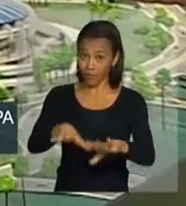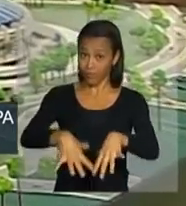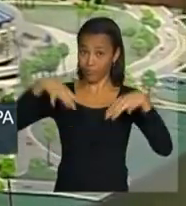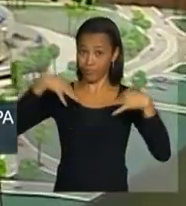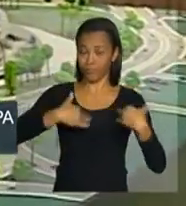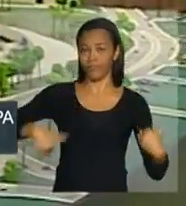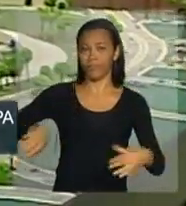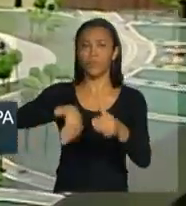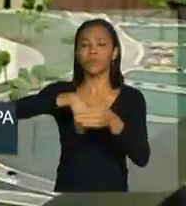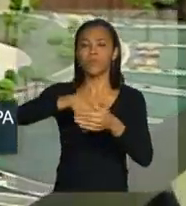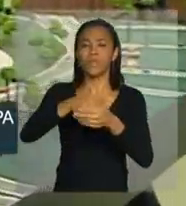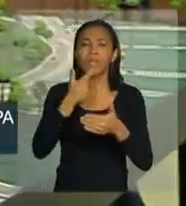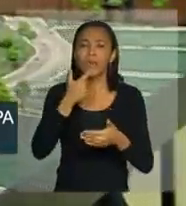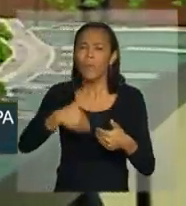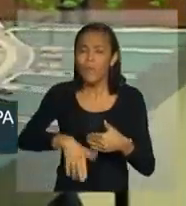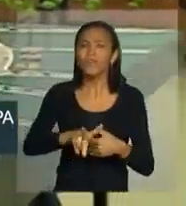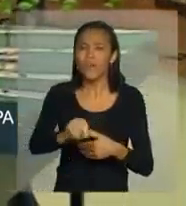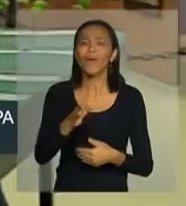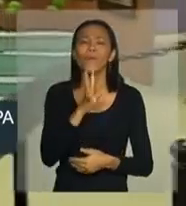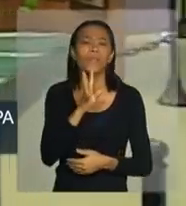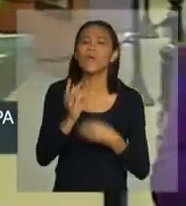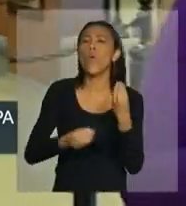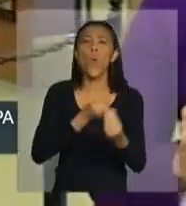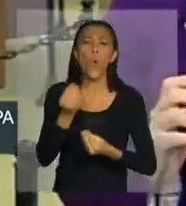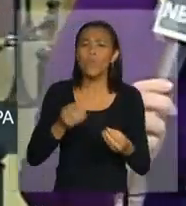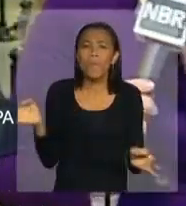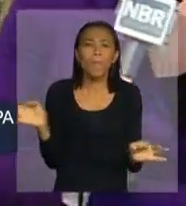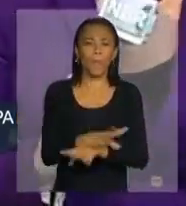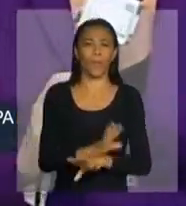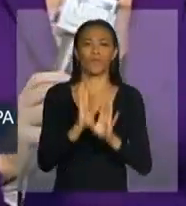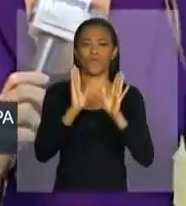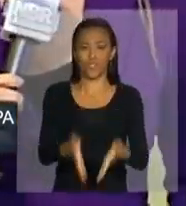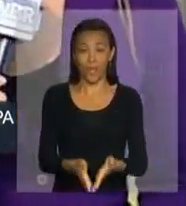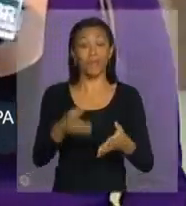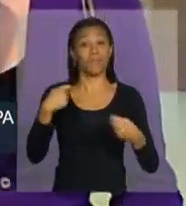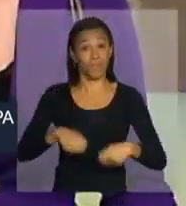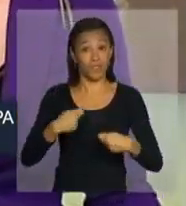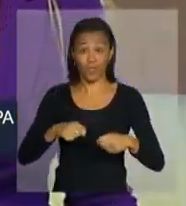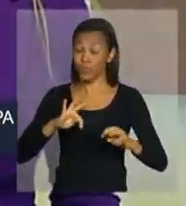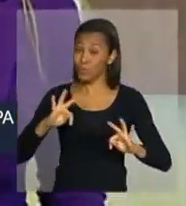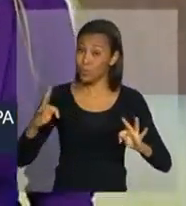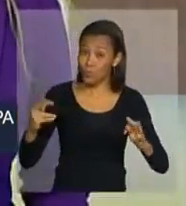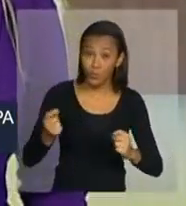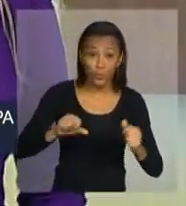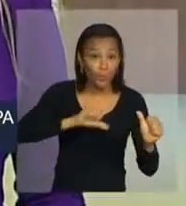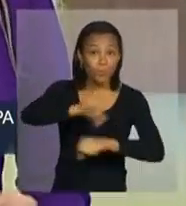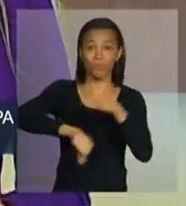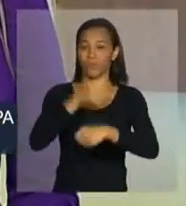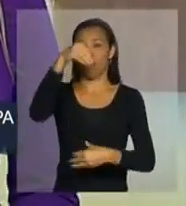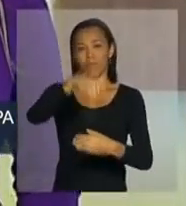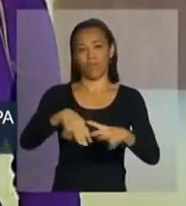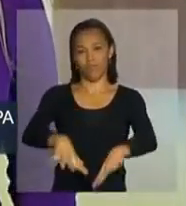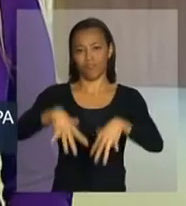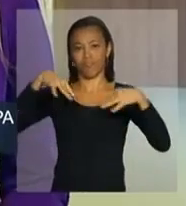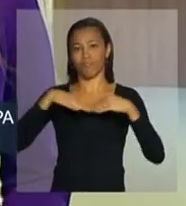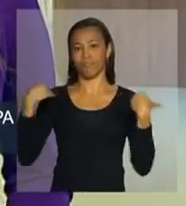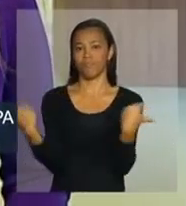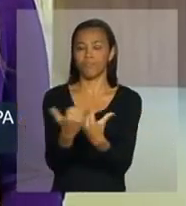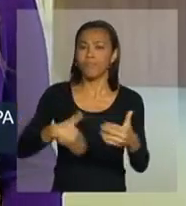estádio. Daqui a pouco nós vamos conhecer como ficou o estádio que teve que ser totalmente modernizado para se